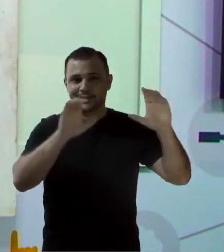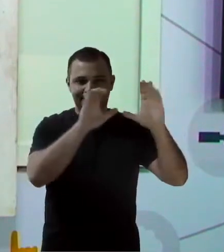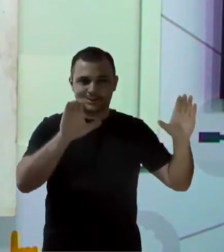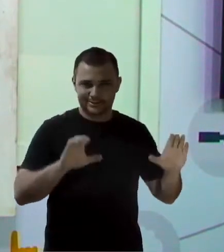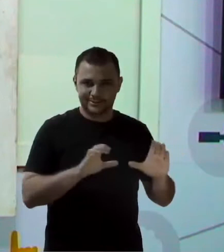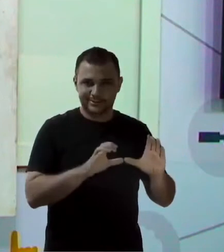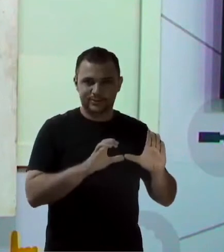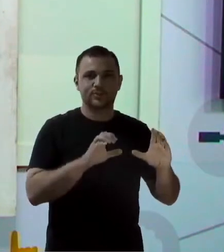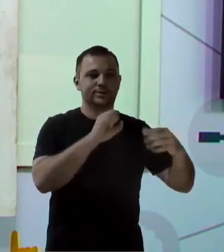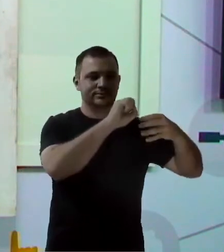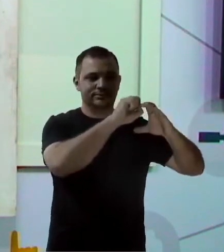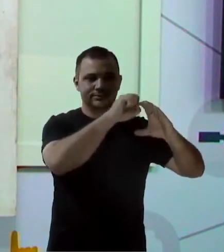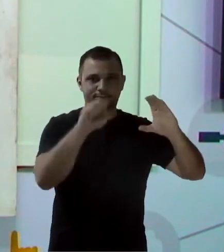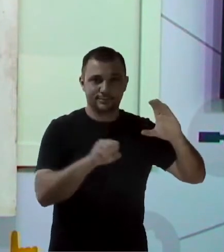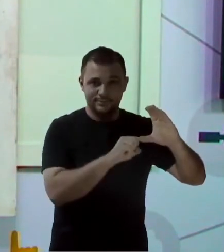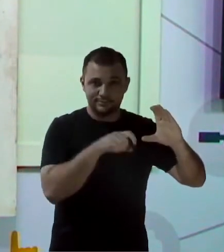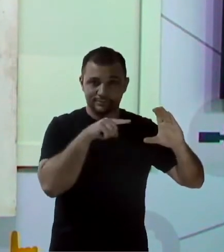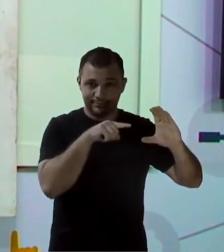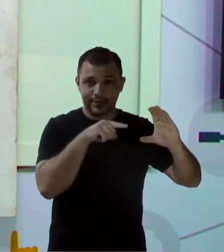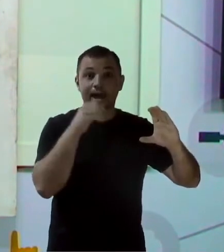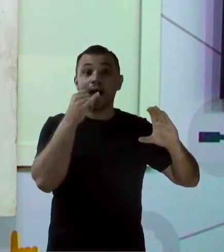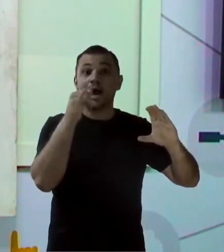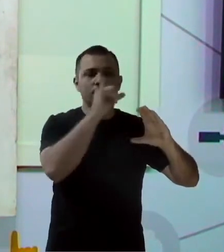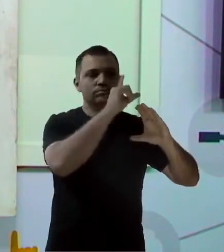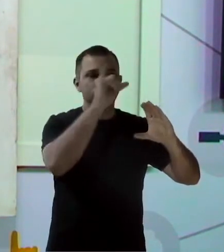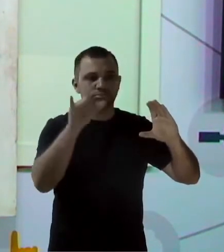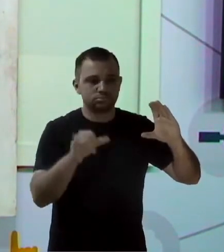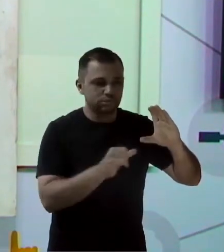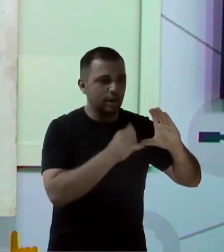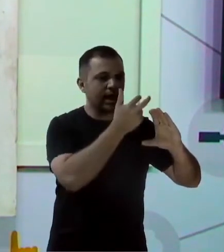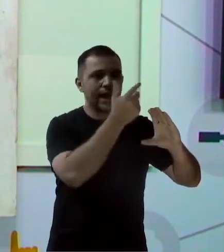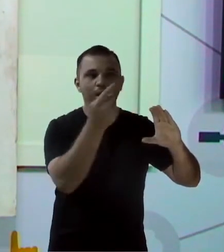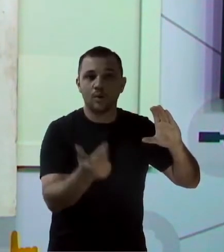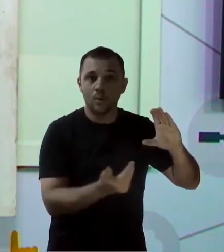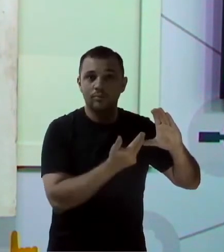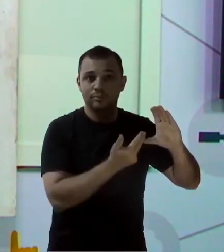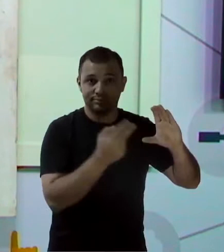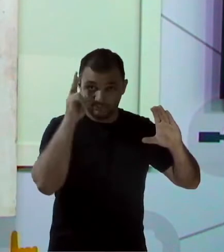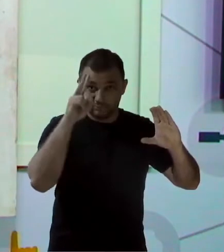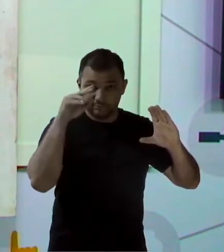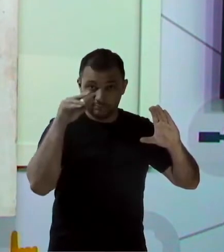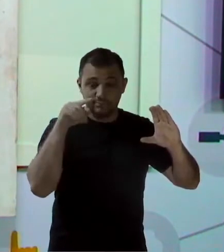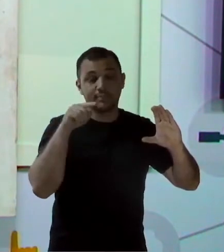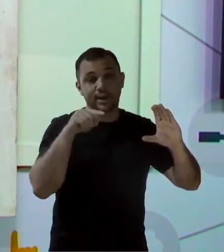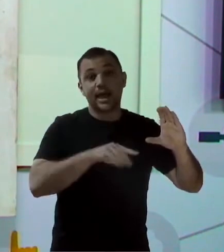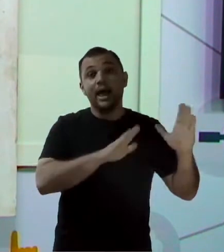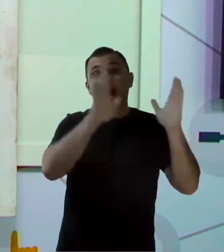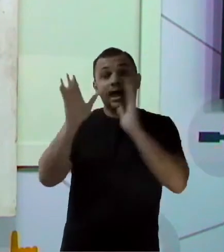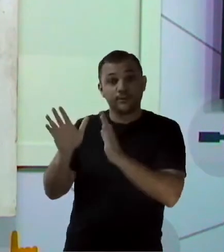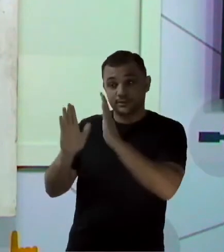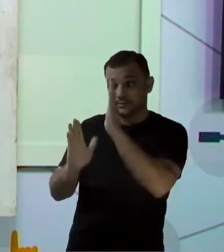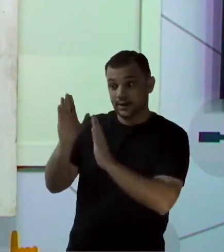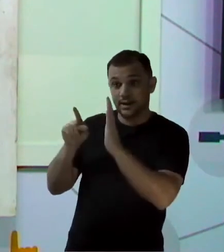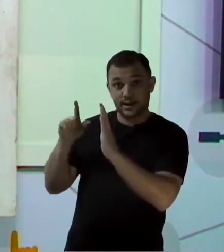a corrente é a mesma. Só que aqui, a gente tem um ponto que vai fazer com que a corrente não seja a mesma. Que ponto